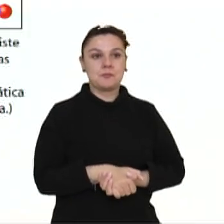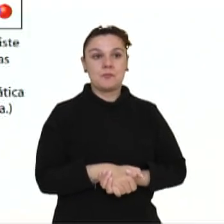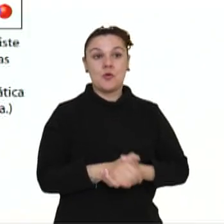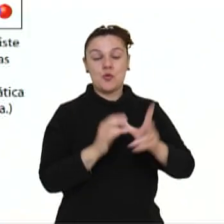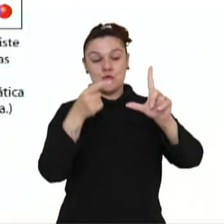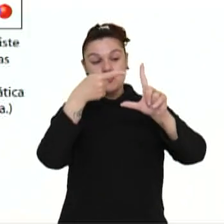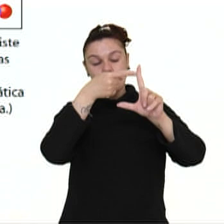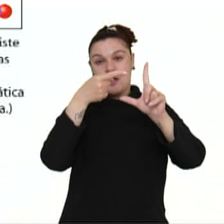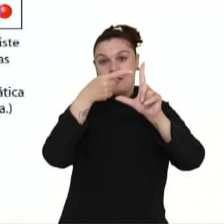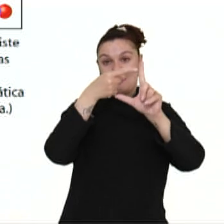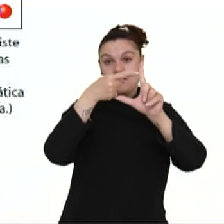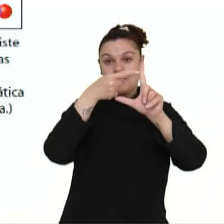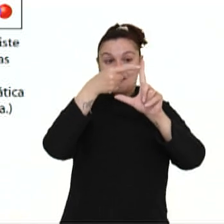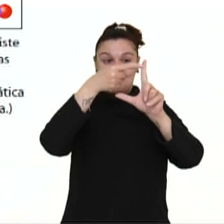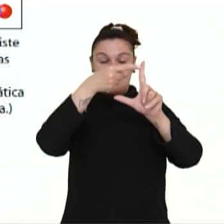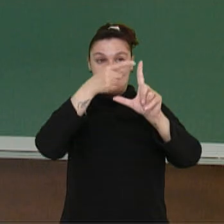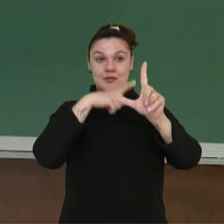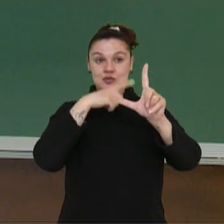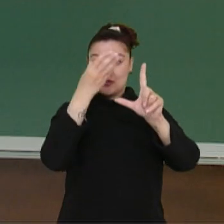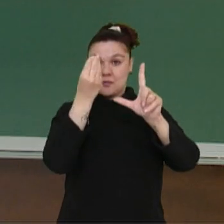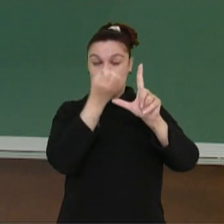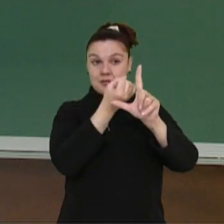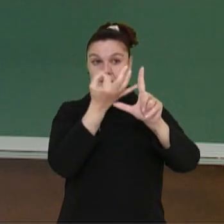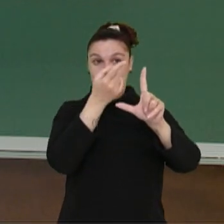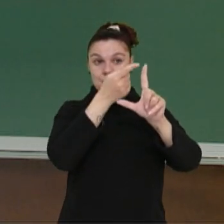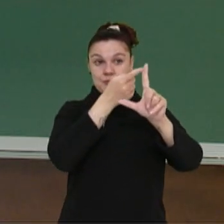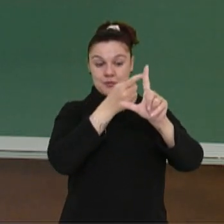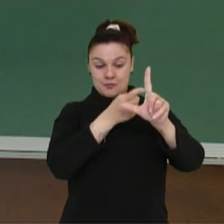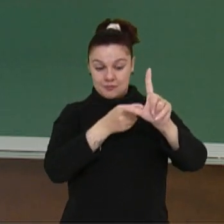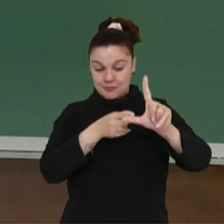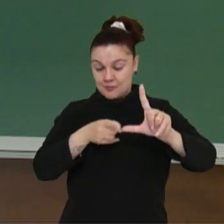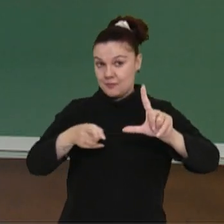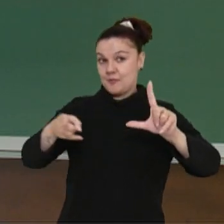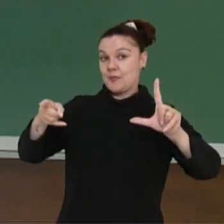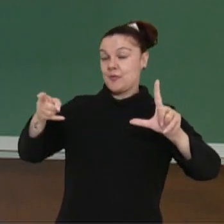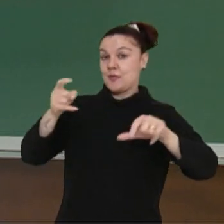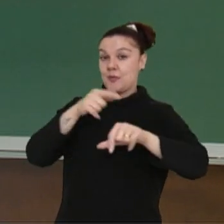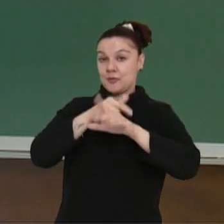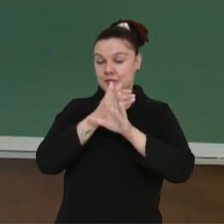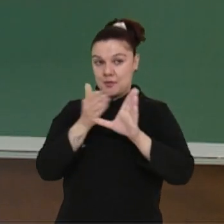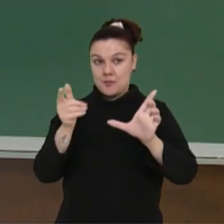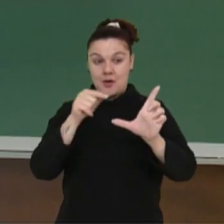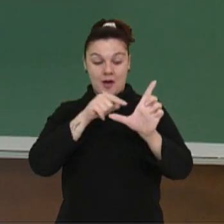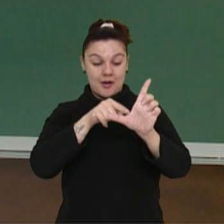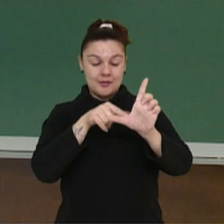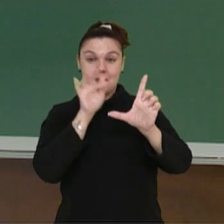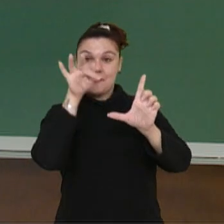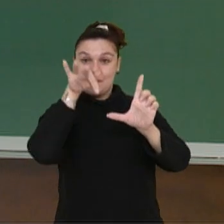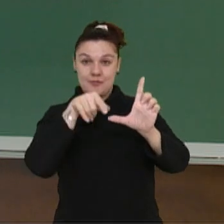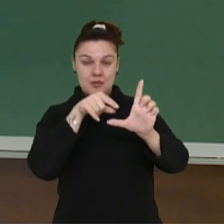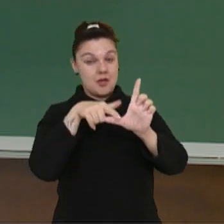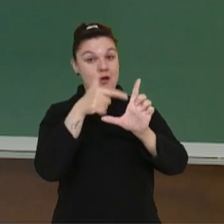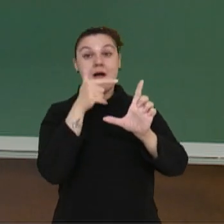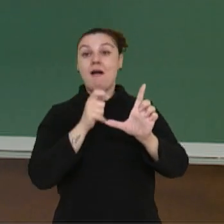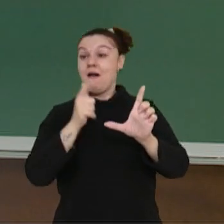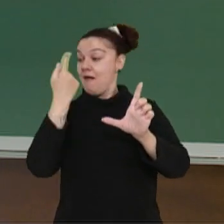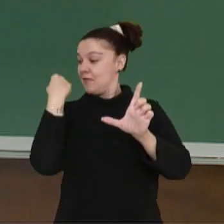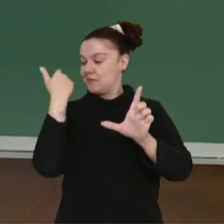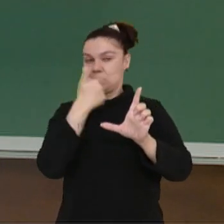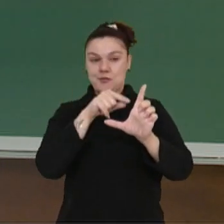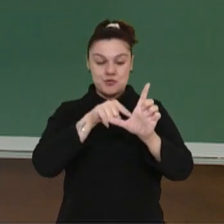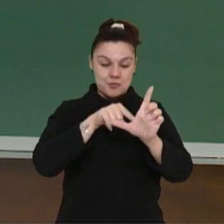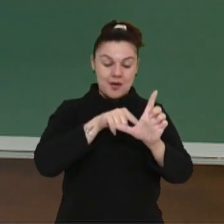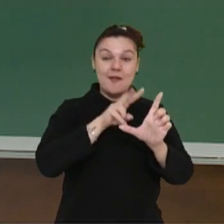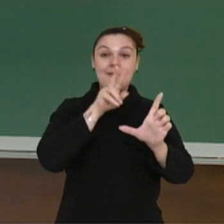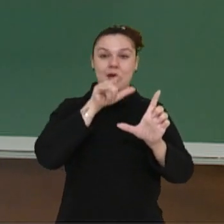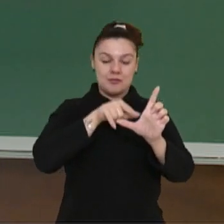meus reagentes que tinham uma quantidade que vai diminuindo com o tempo. Eu tenho o meu produto que não existia no começo,